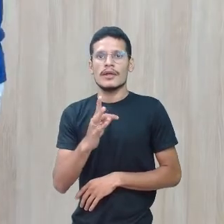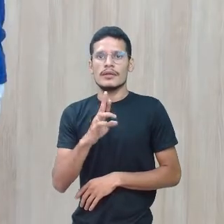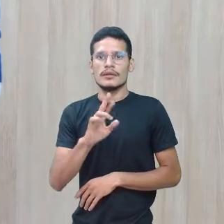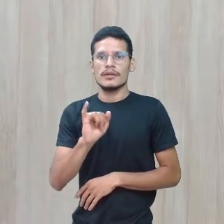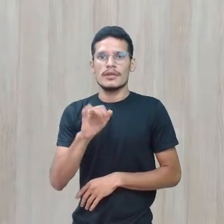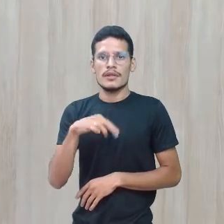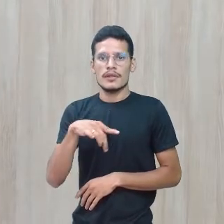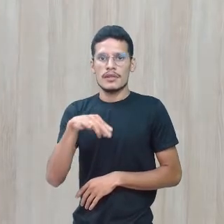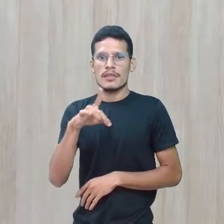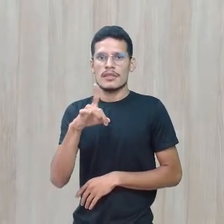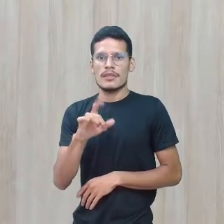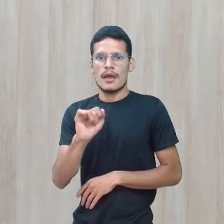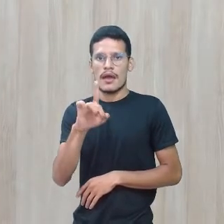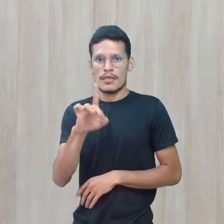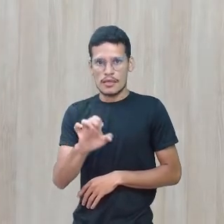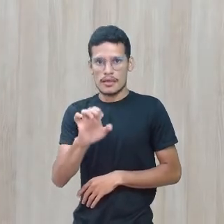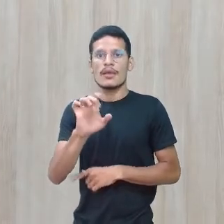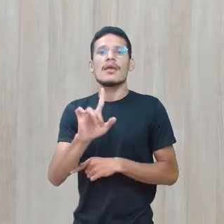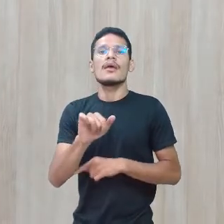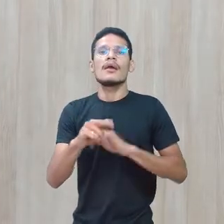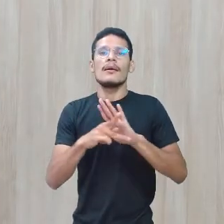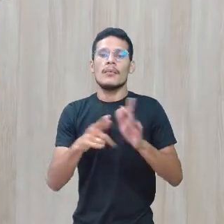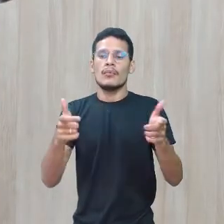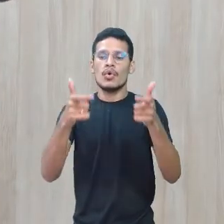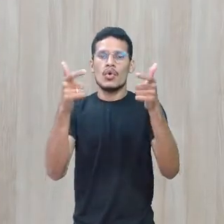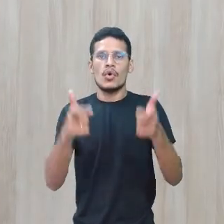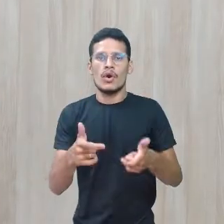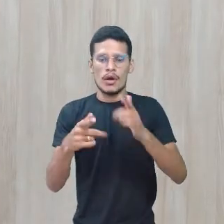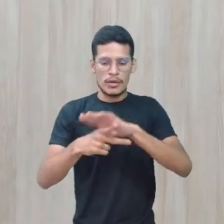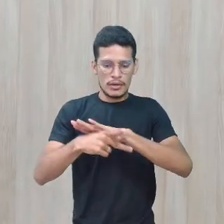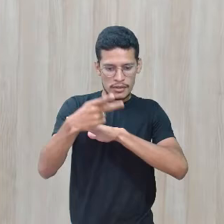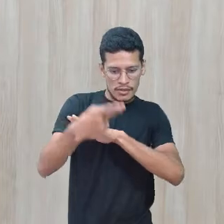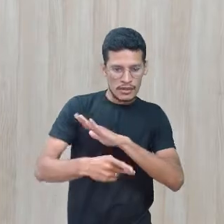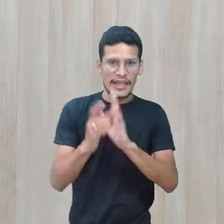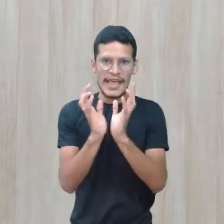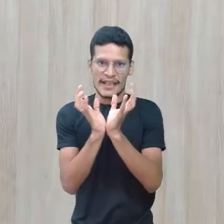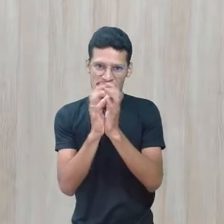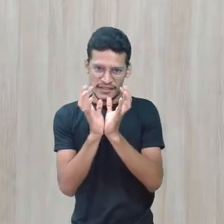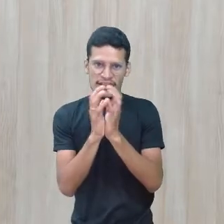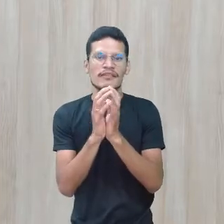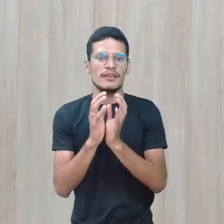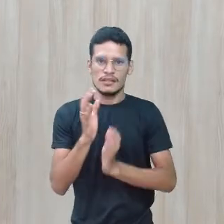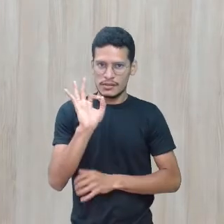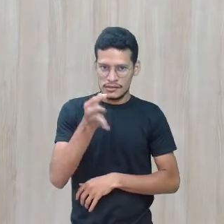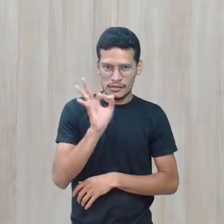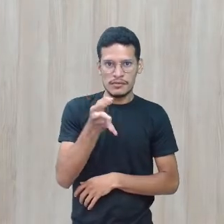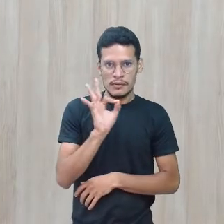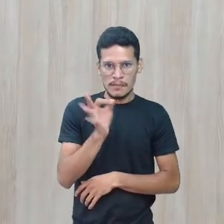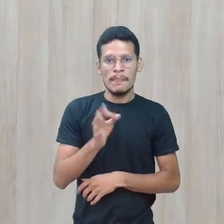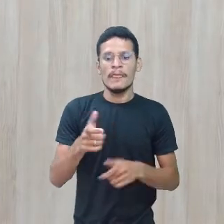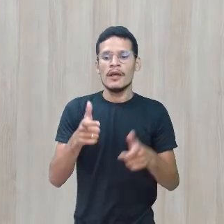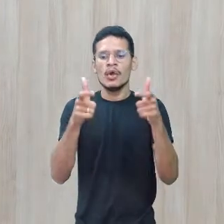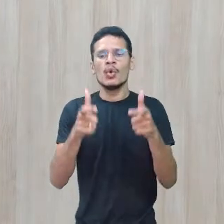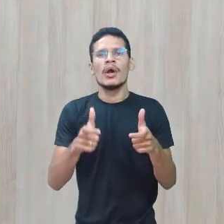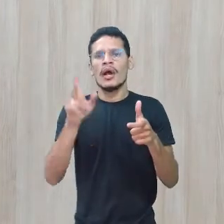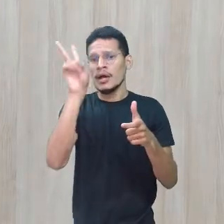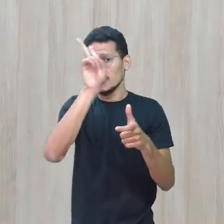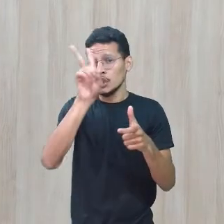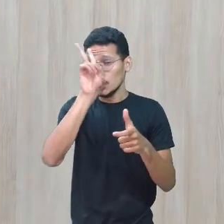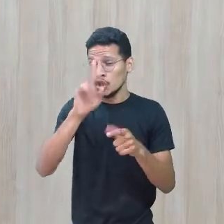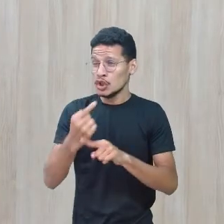Um local que fica aqui no município de Recife, né? Local